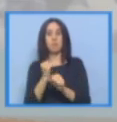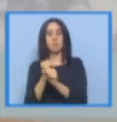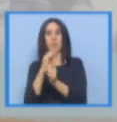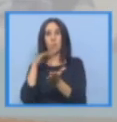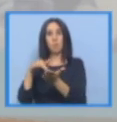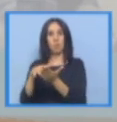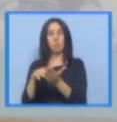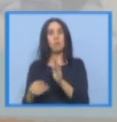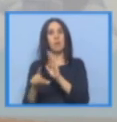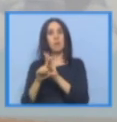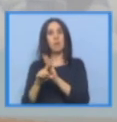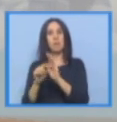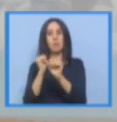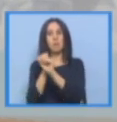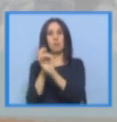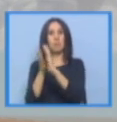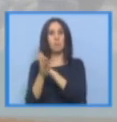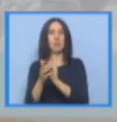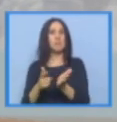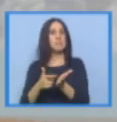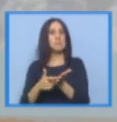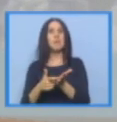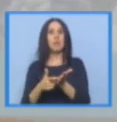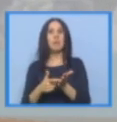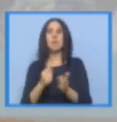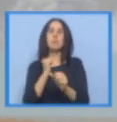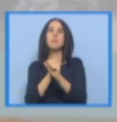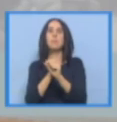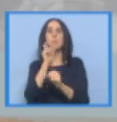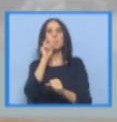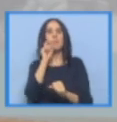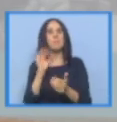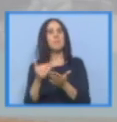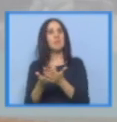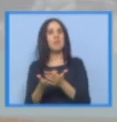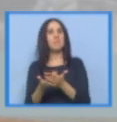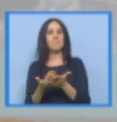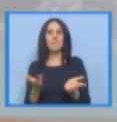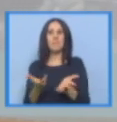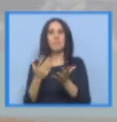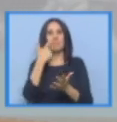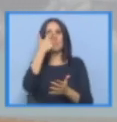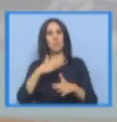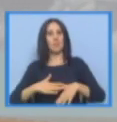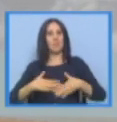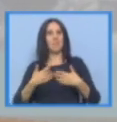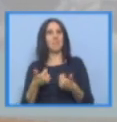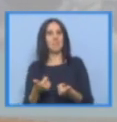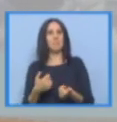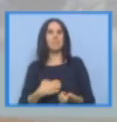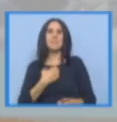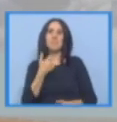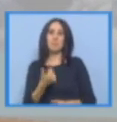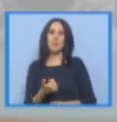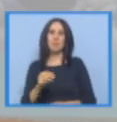e de leis laborais, importa também garantir que o trabalho também serve para realizar a pessoa, para Sim, ela se sentir